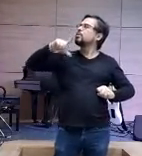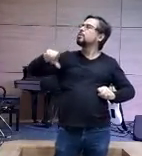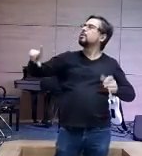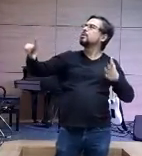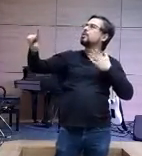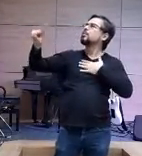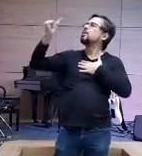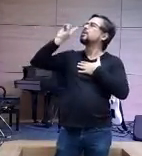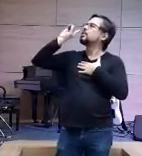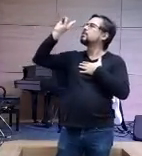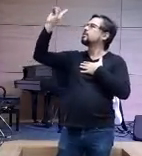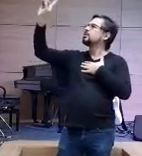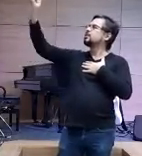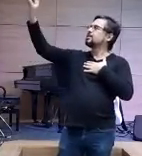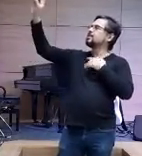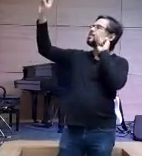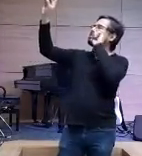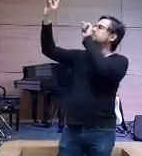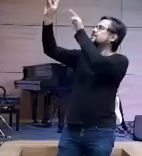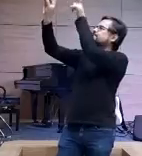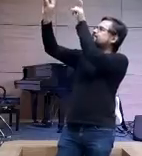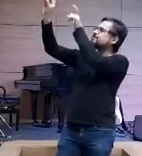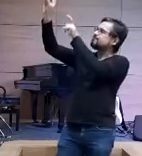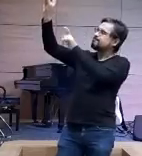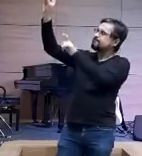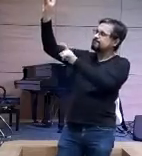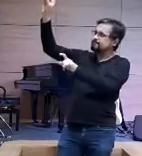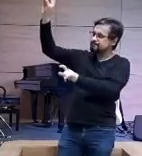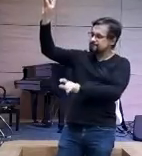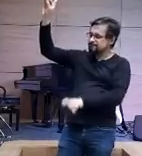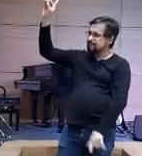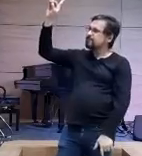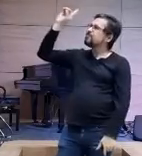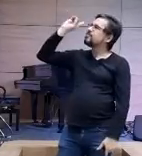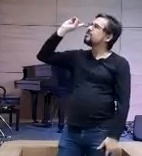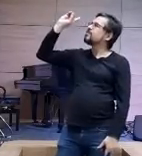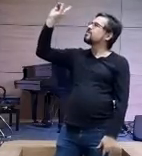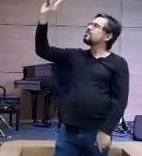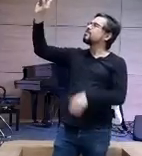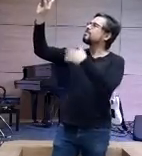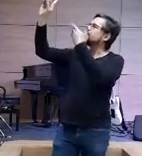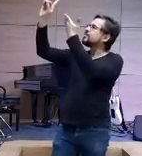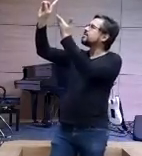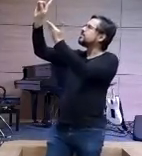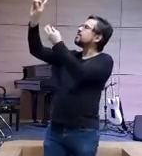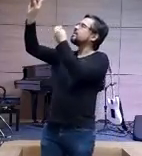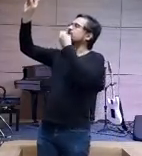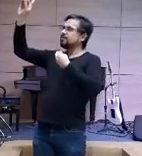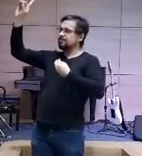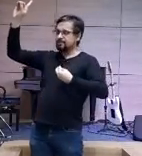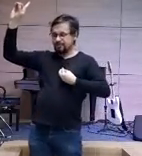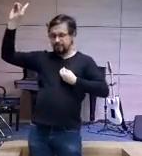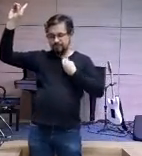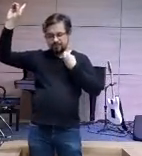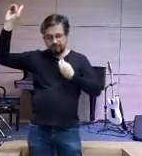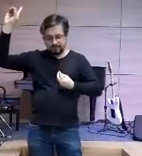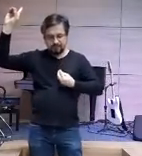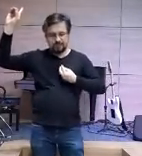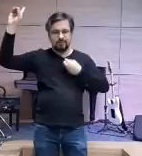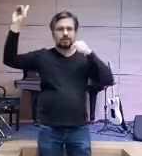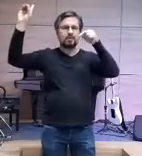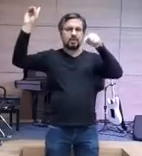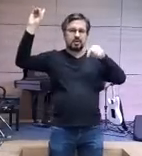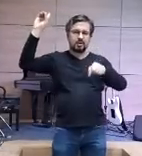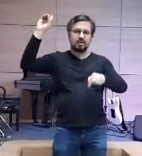quem tu és o Thaís aqui o vendo